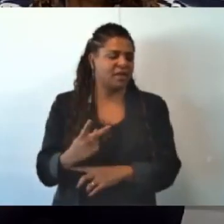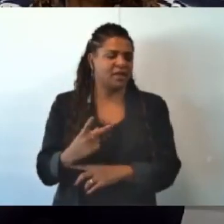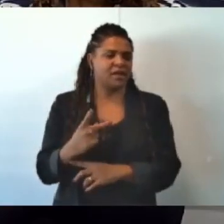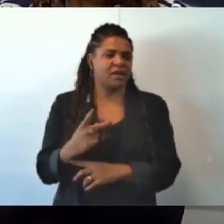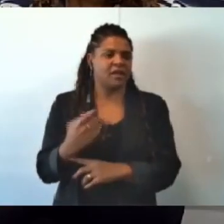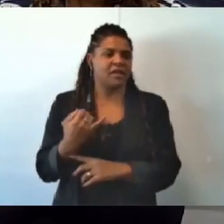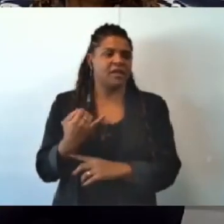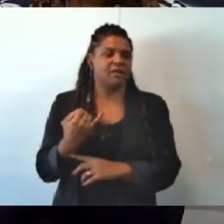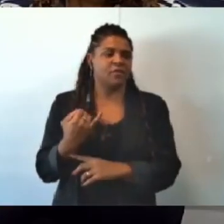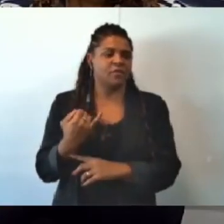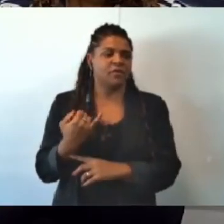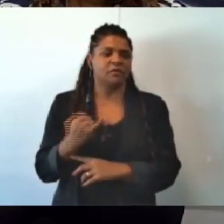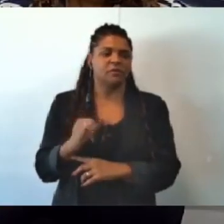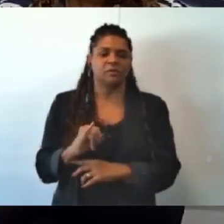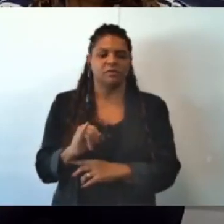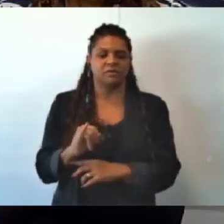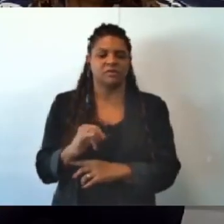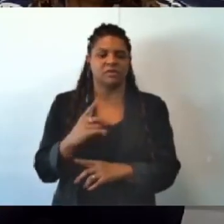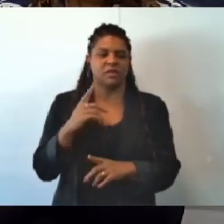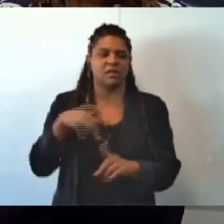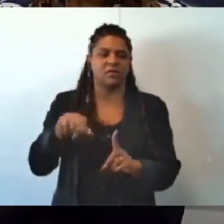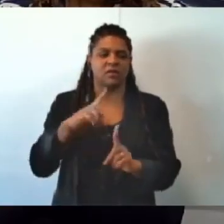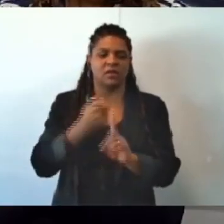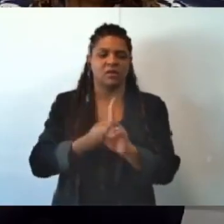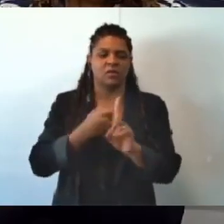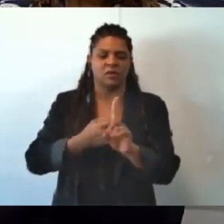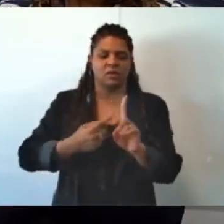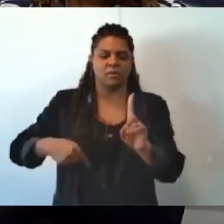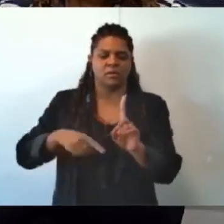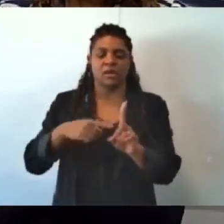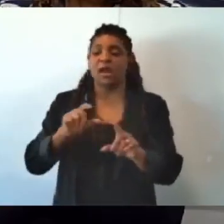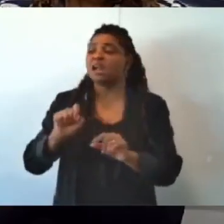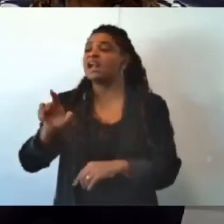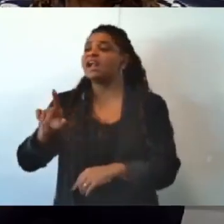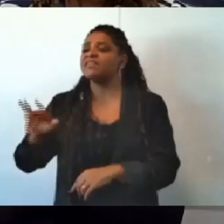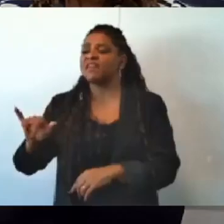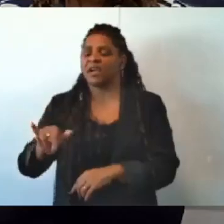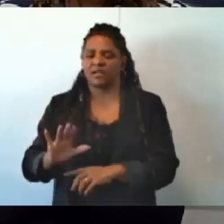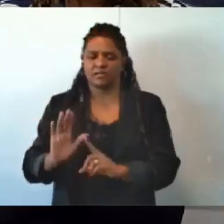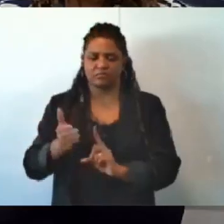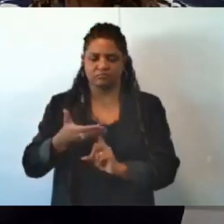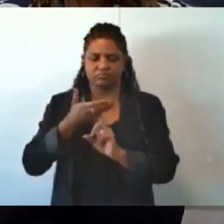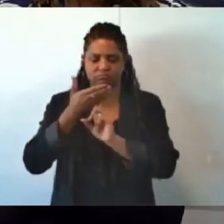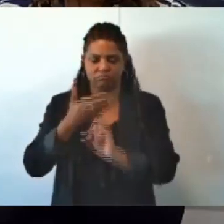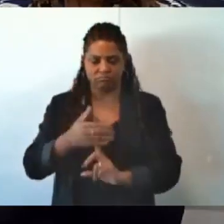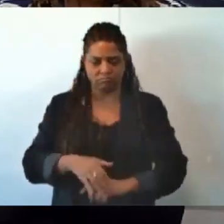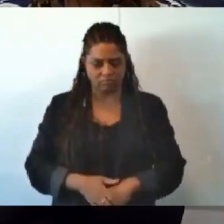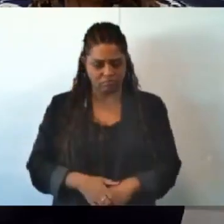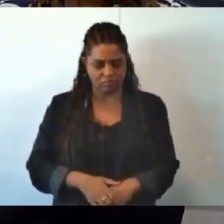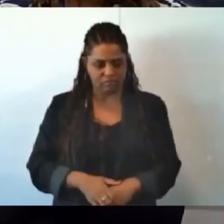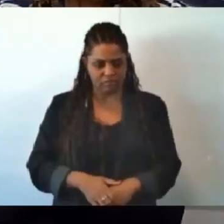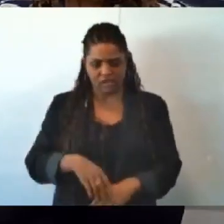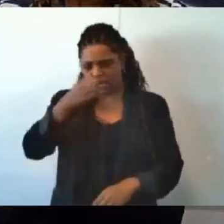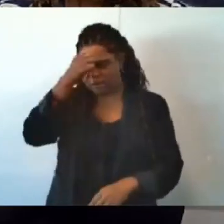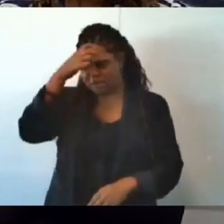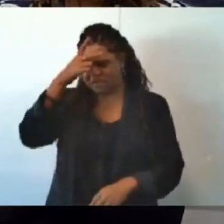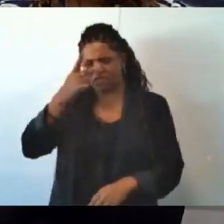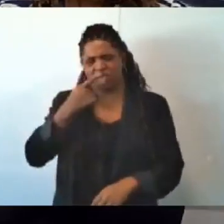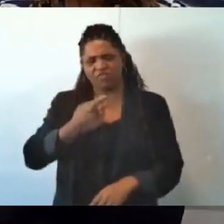pela gente, como é que vai ser? Prefeitura que nós vamos fazer no peito. Ah, nós vamos